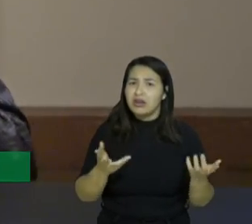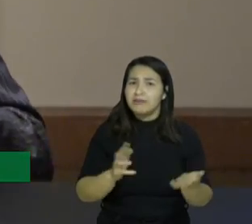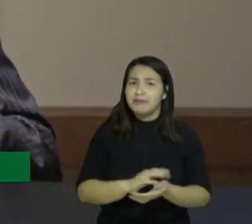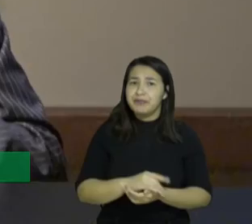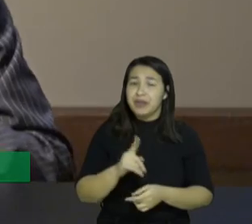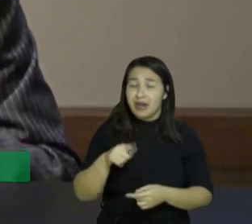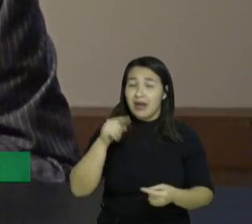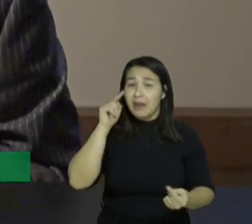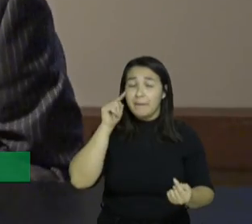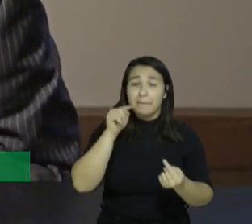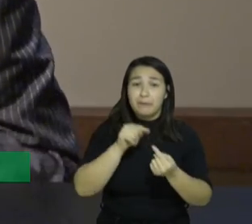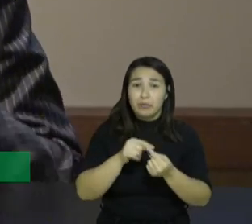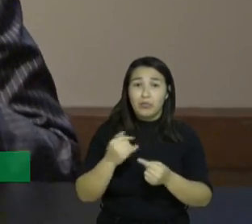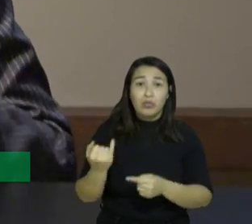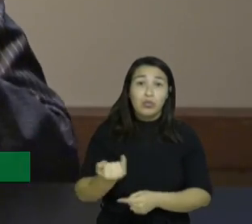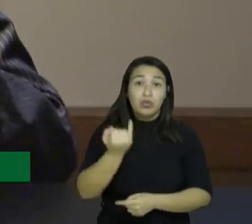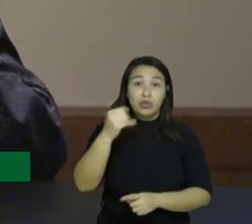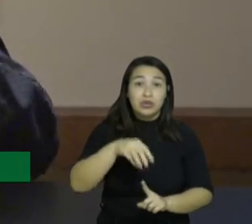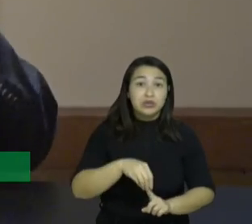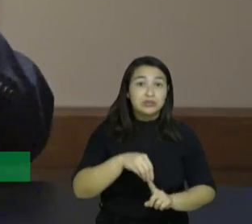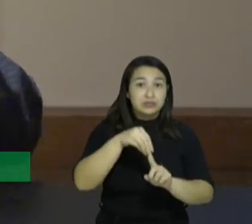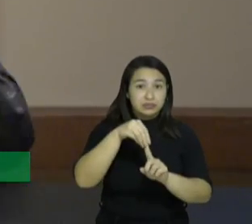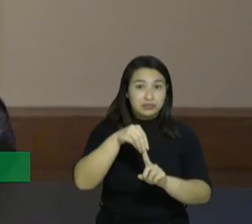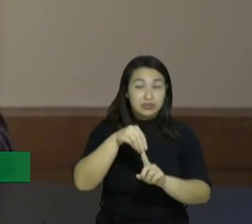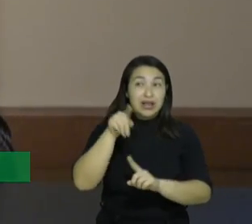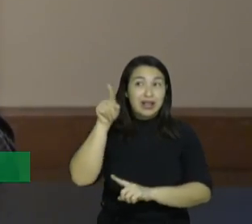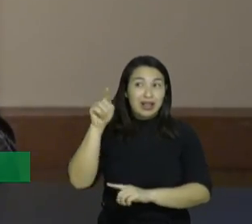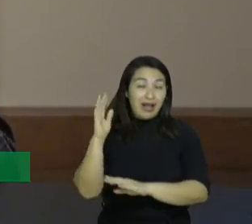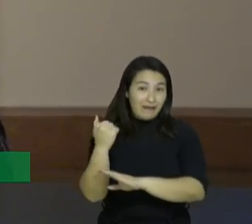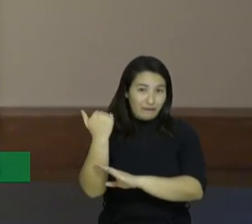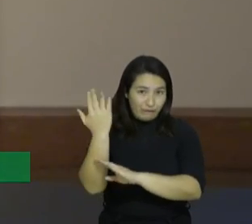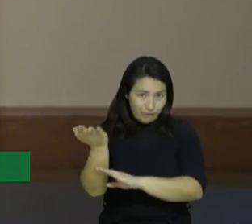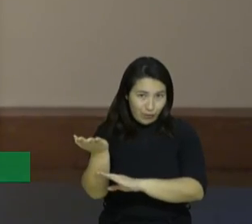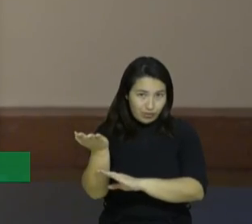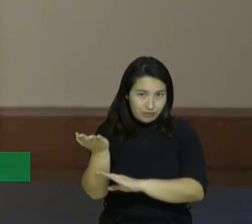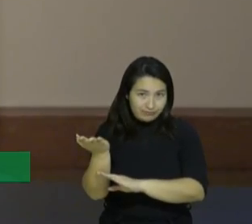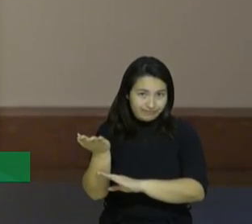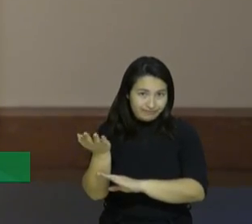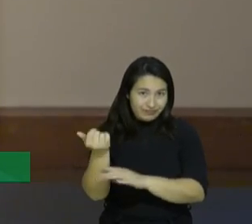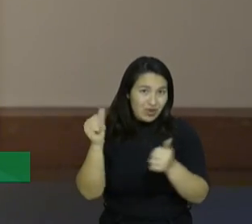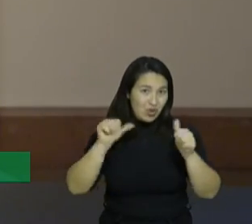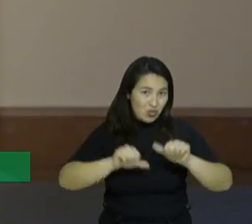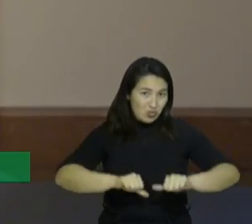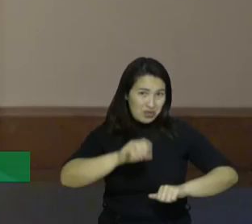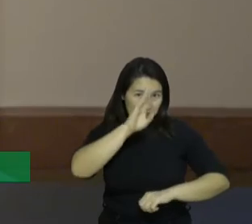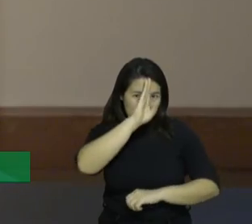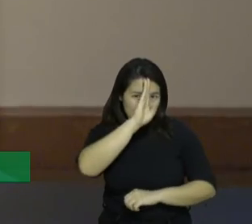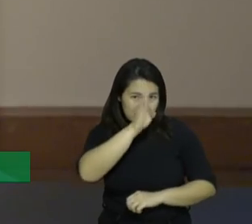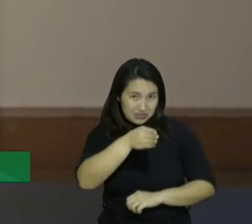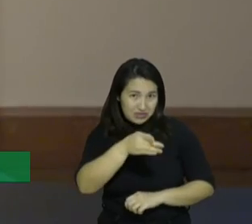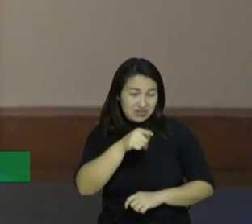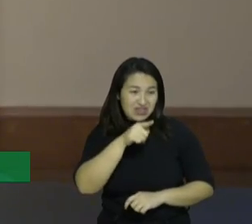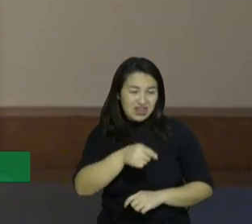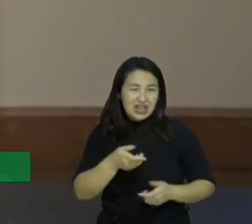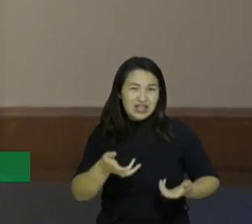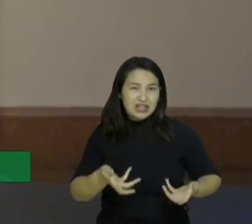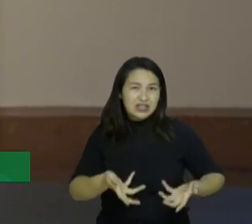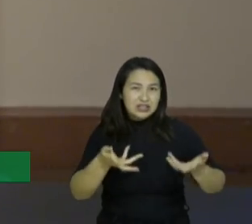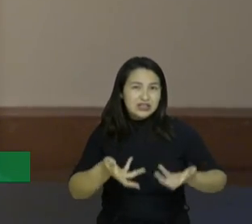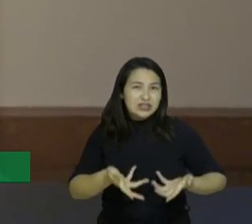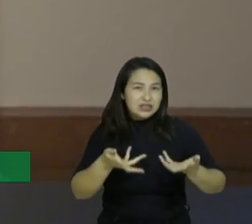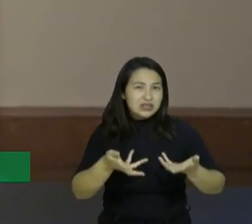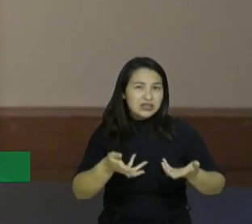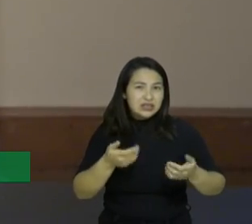importante destacar que pega mal lá fora né priorizar e insistir em combustíveis fósseis né particularmente